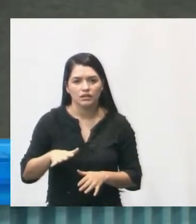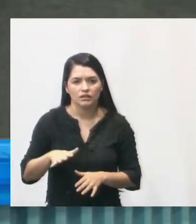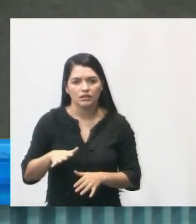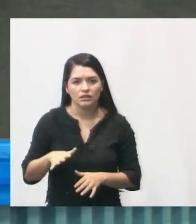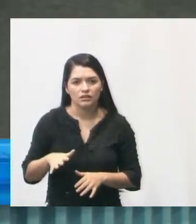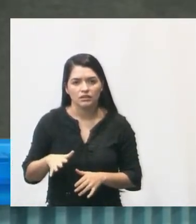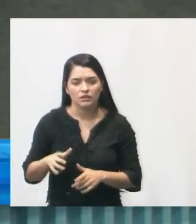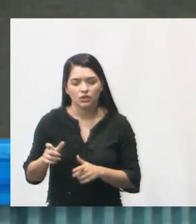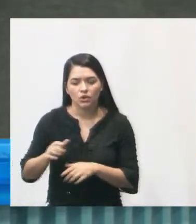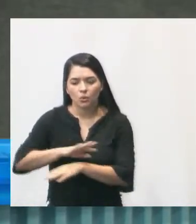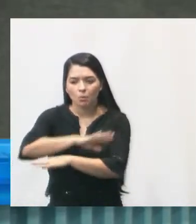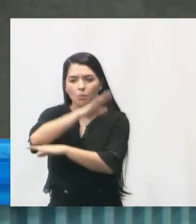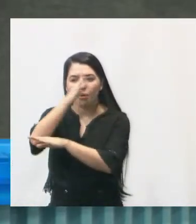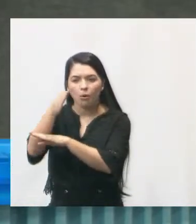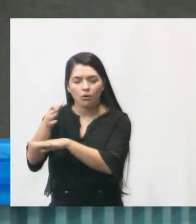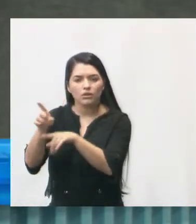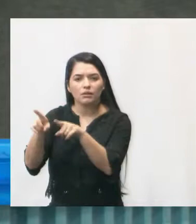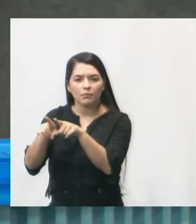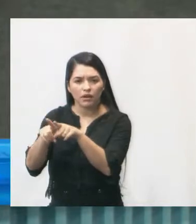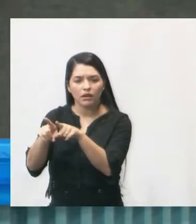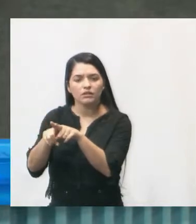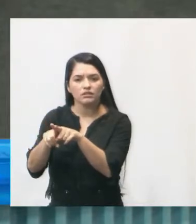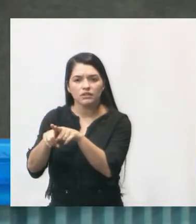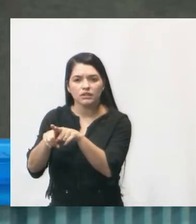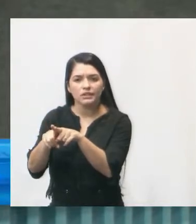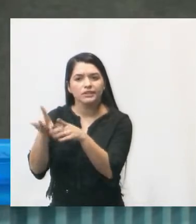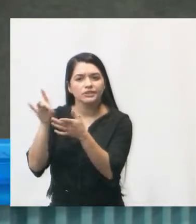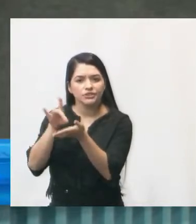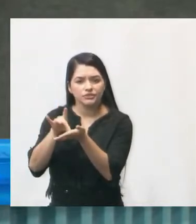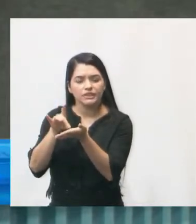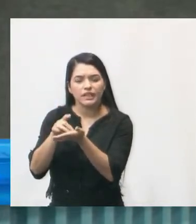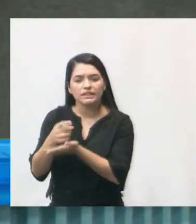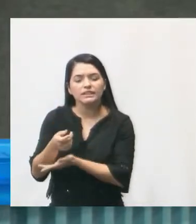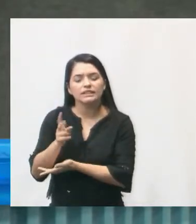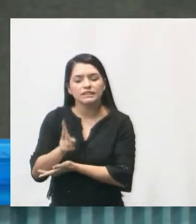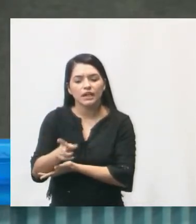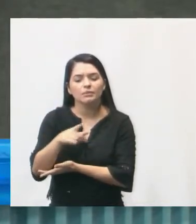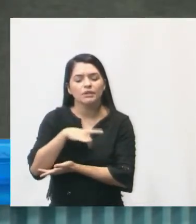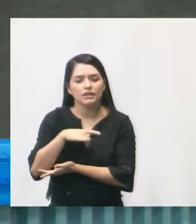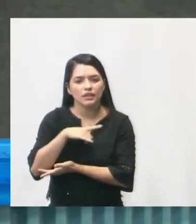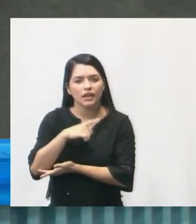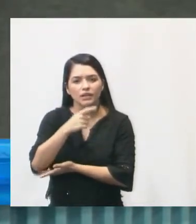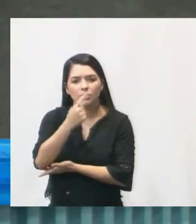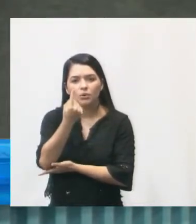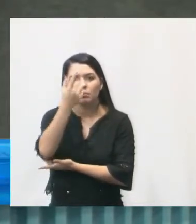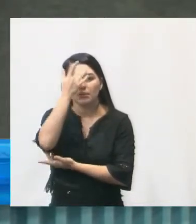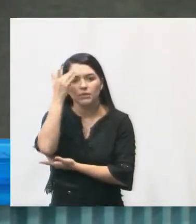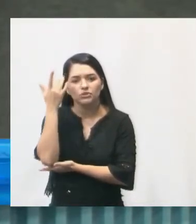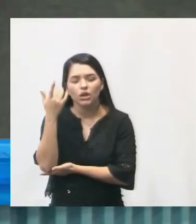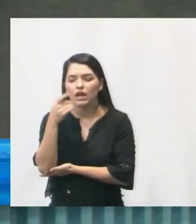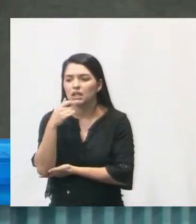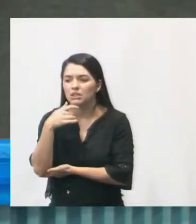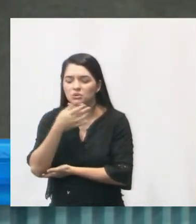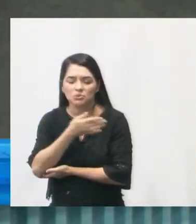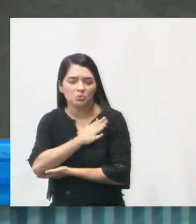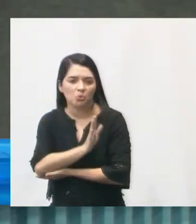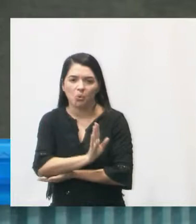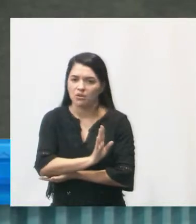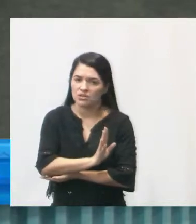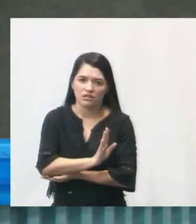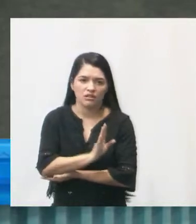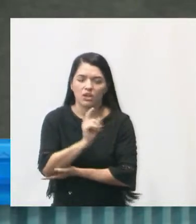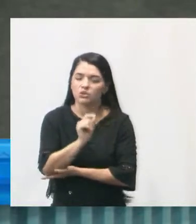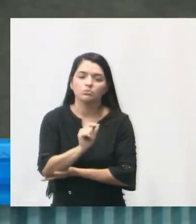alto dos morros, e de fato sempre tem um que grita, e de fato sempre tem um que não gosta. Sabe por